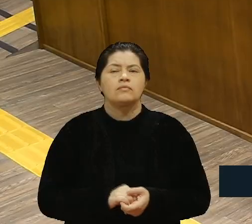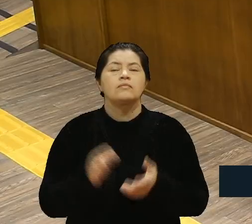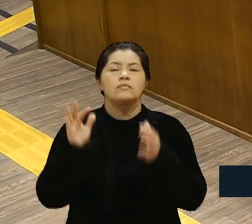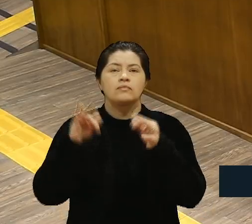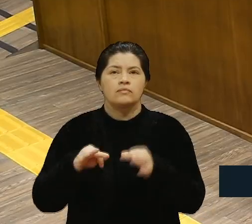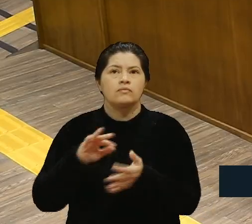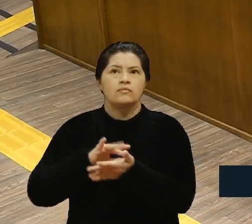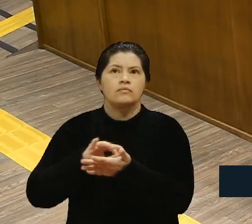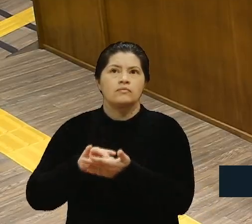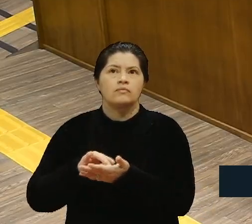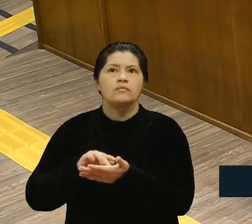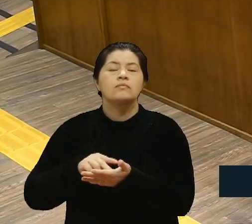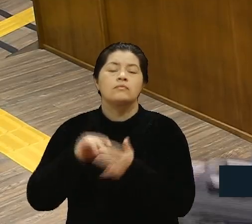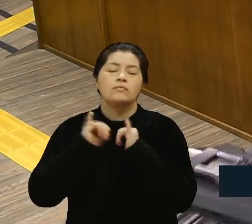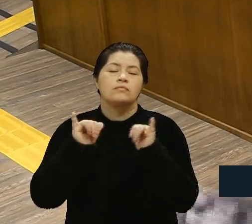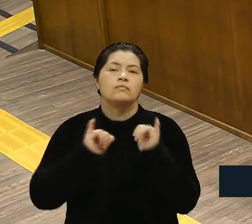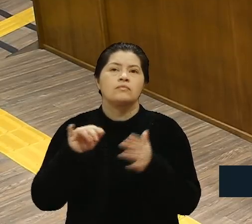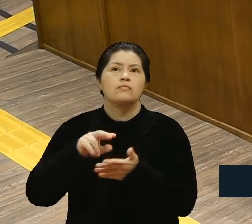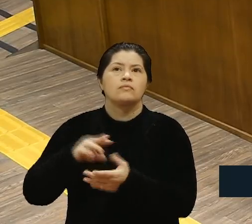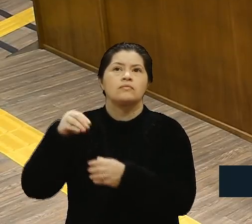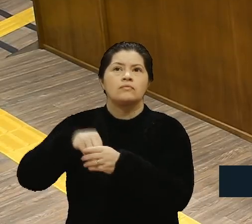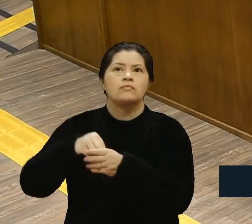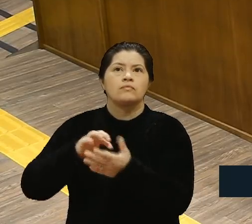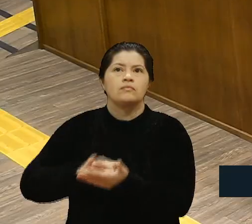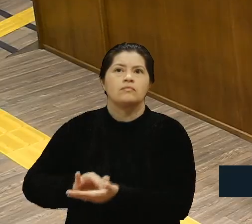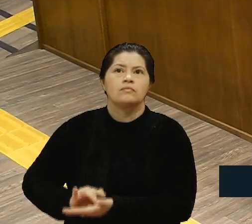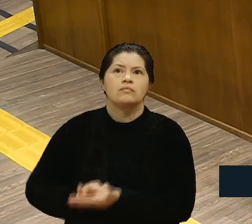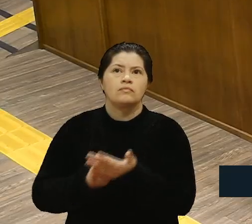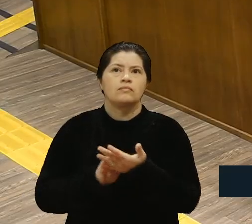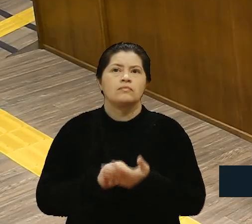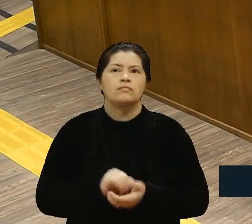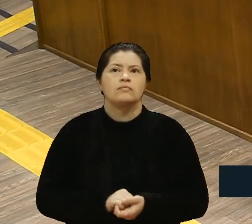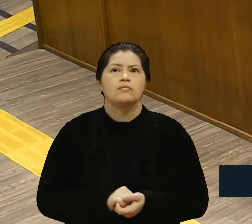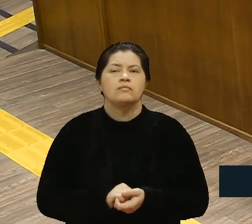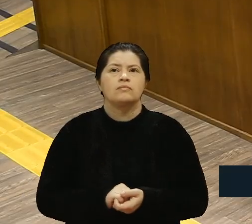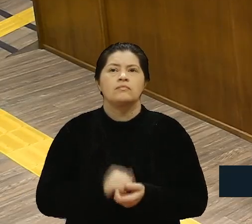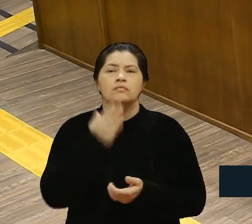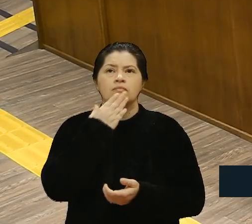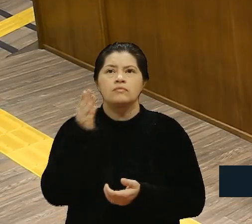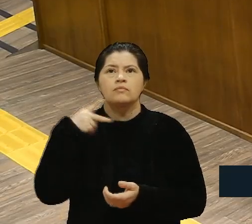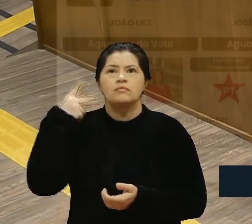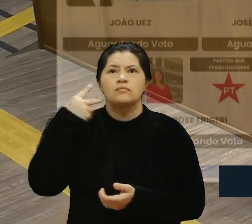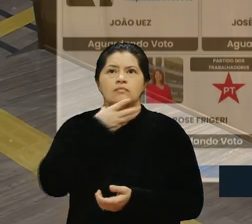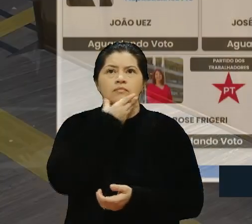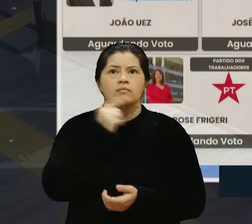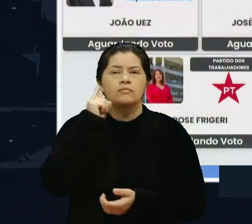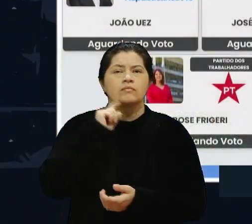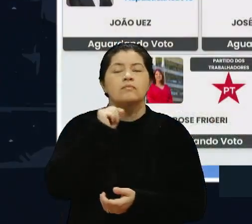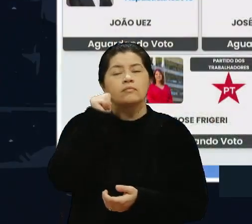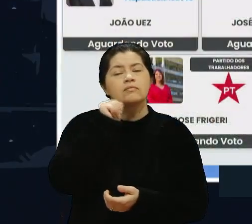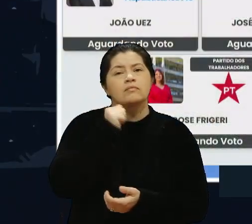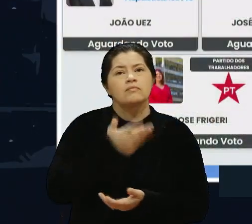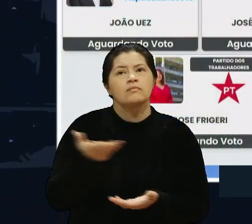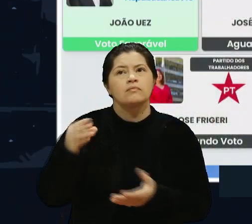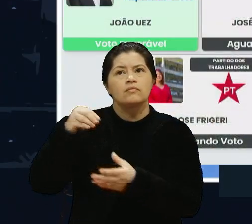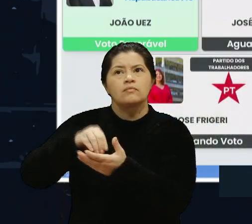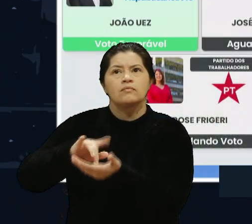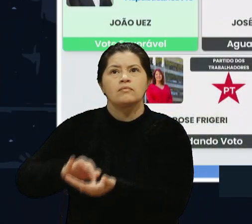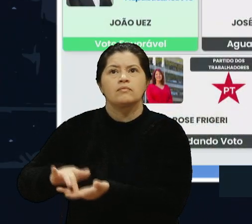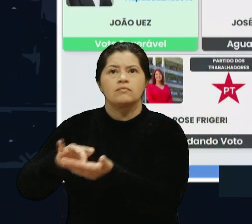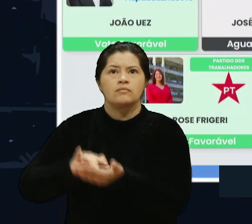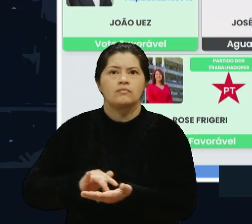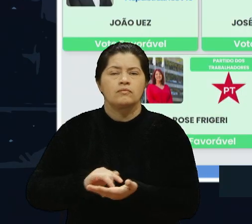Encerradas as declarações de voto, passemos ao registro eletrônico dos votos. Solicito às vereadoras e vereadores que registrem seus votos.